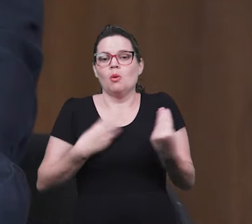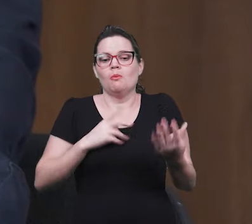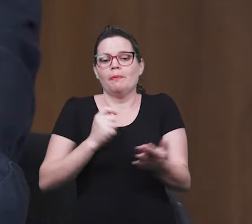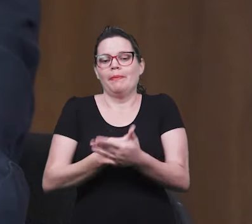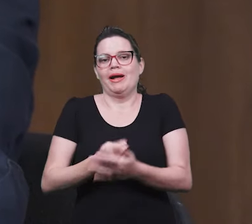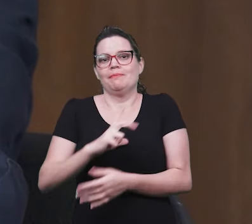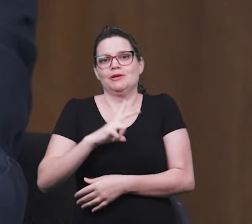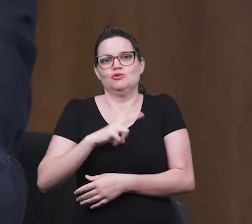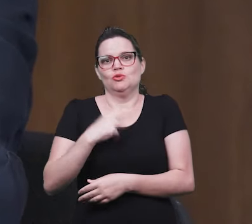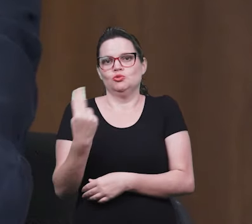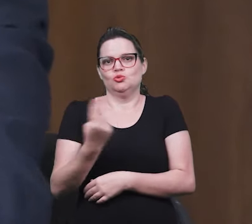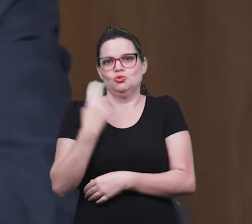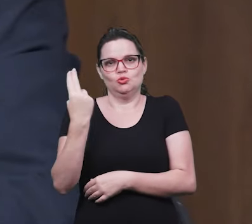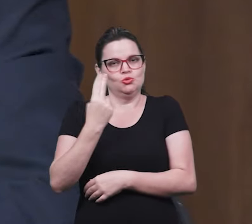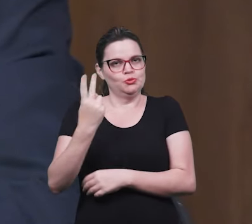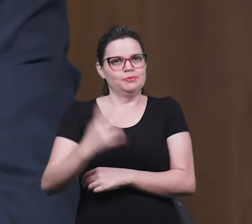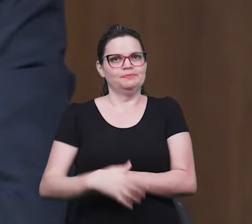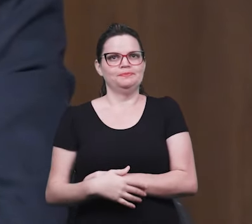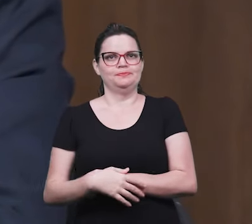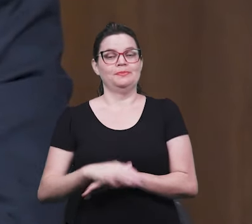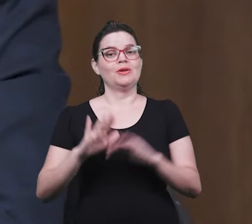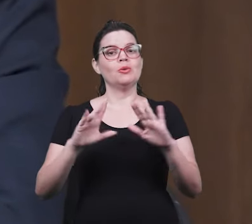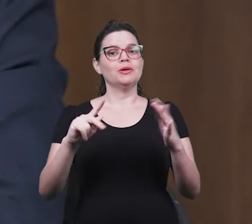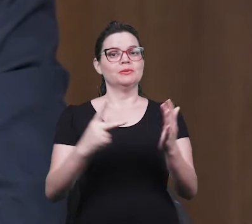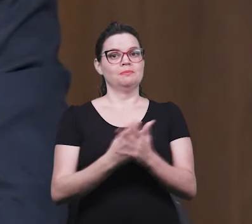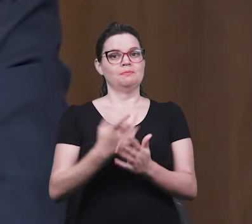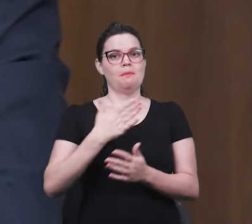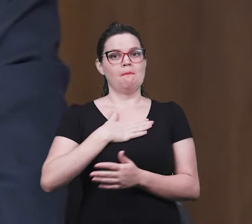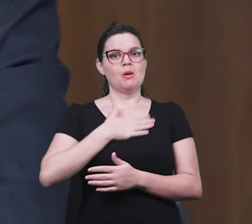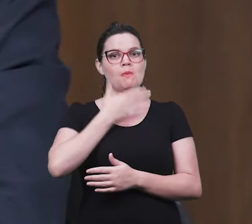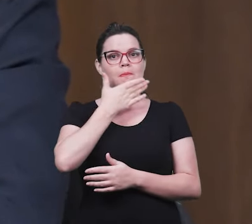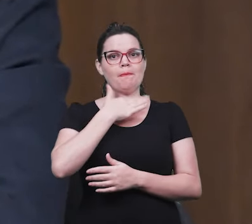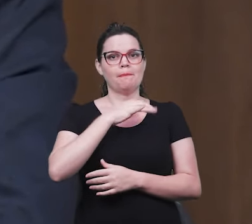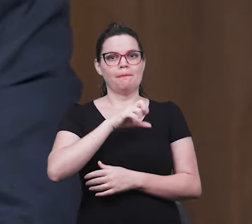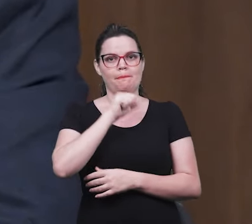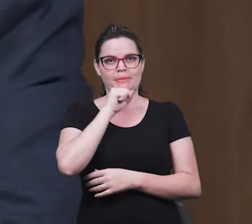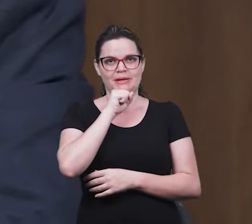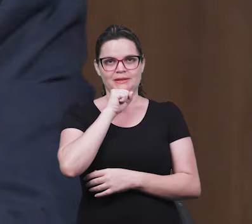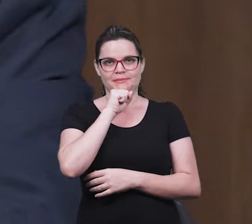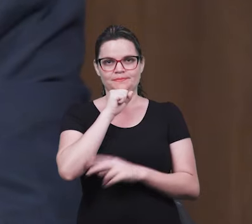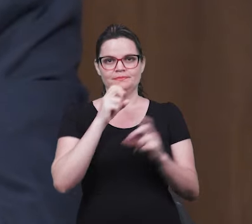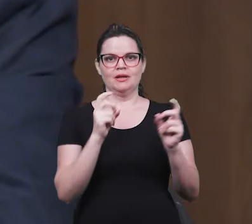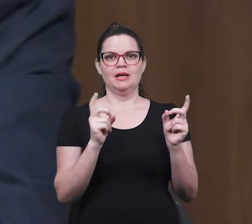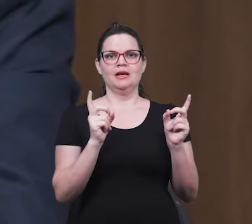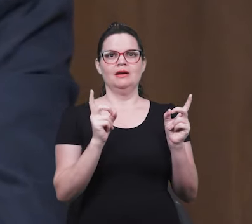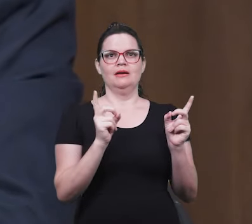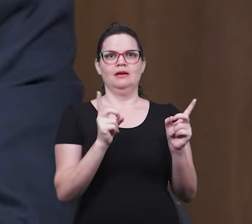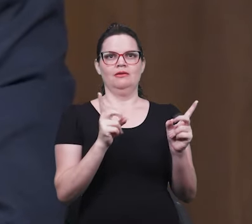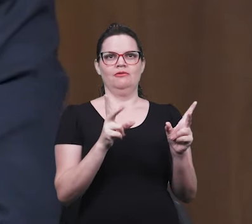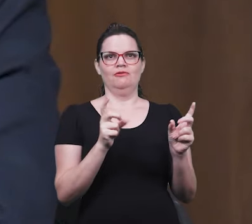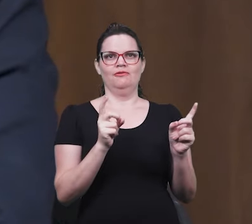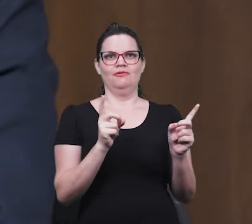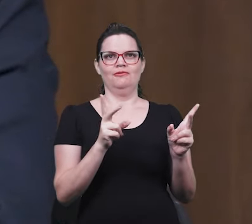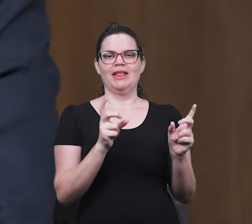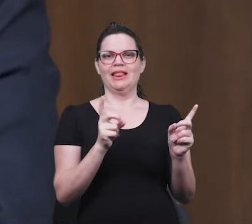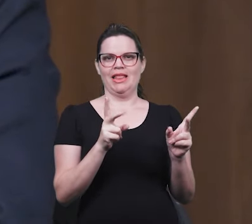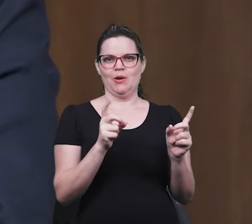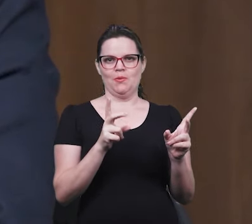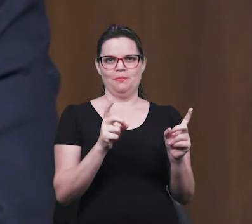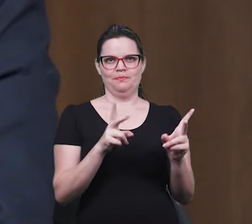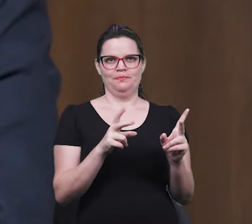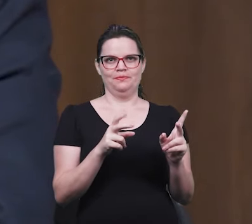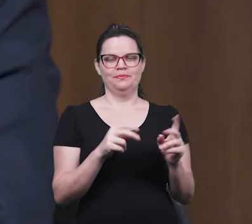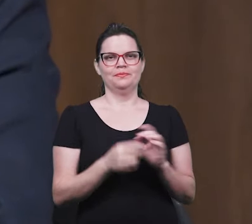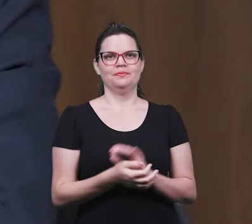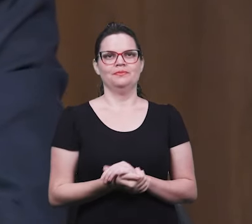o... Aí, meu pai pegou, vendeu o tempo dele de... Papai, o negócio... Papai era